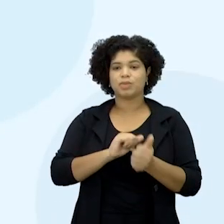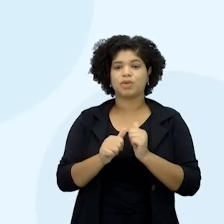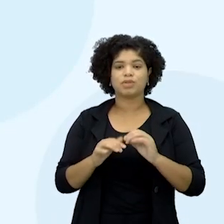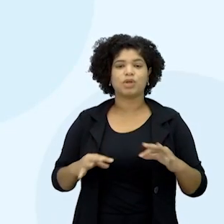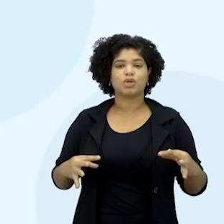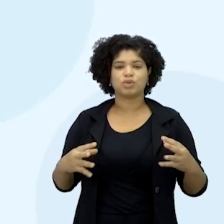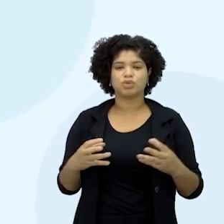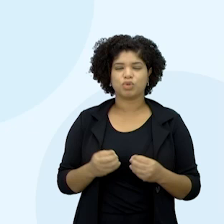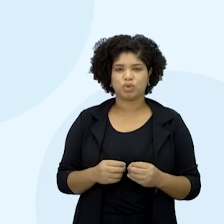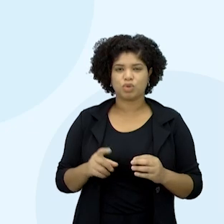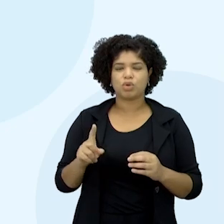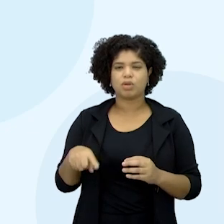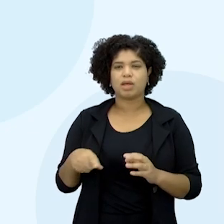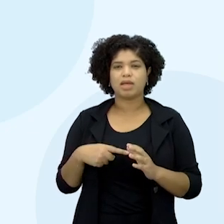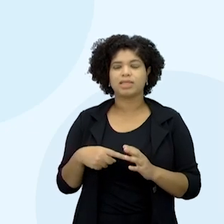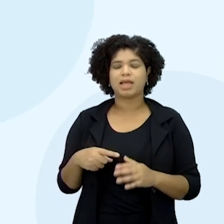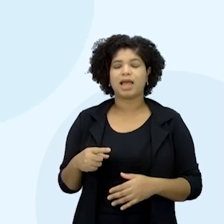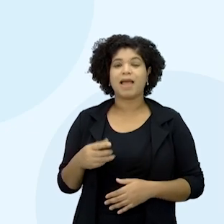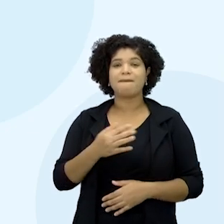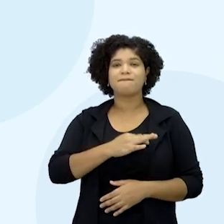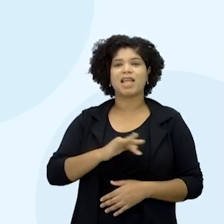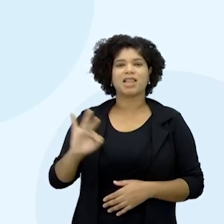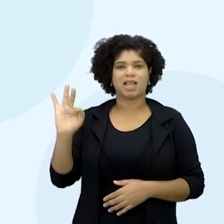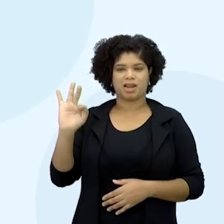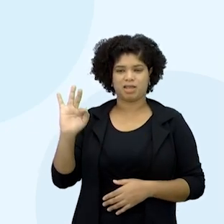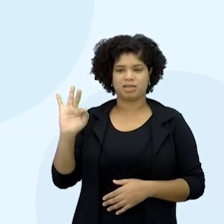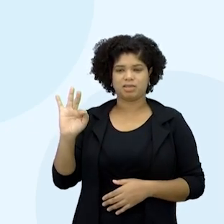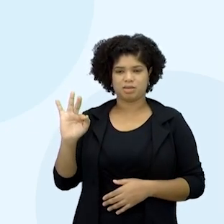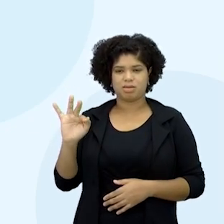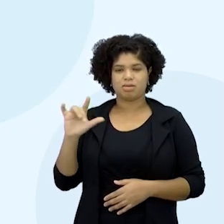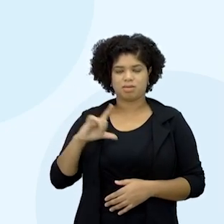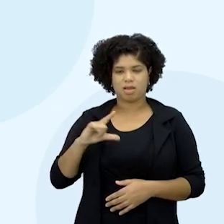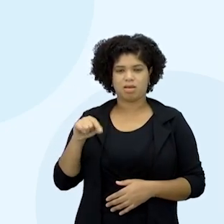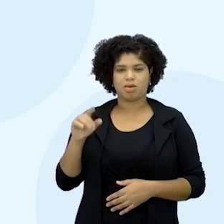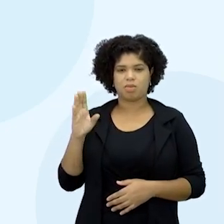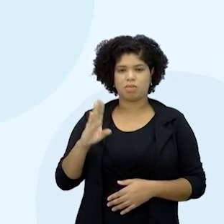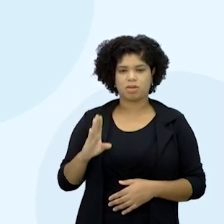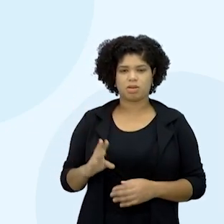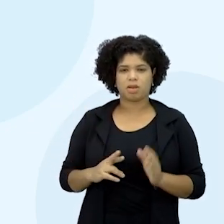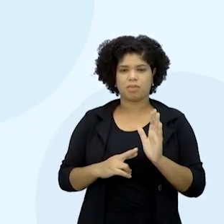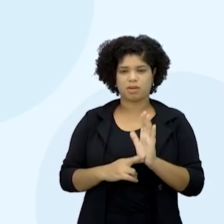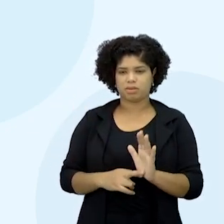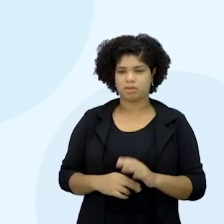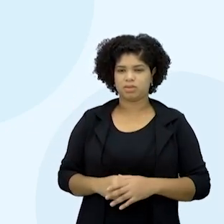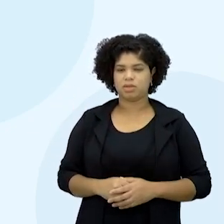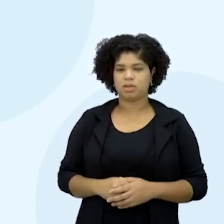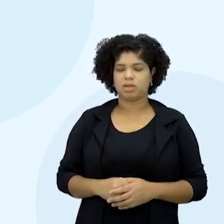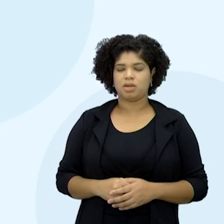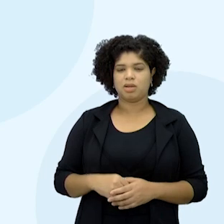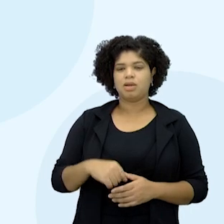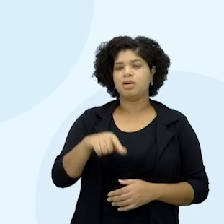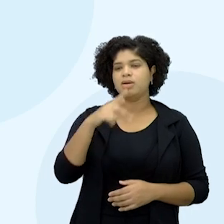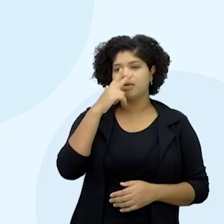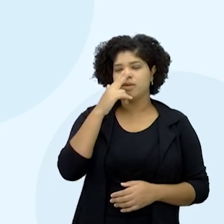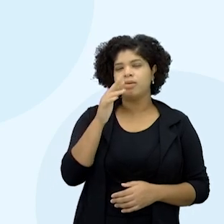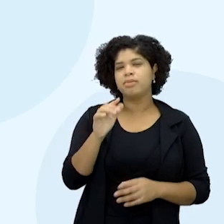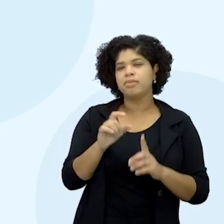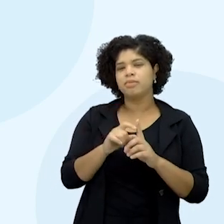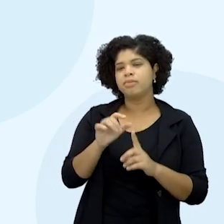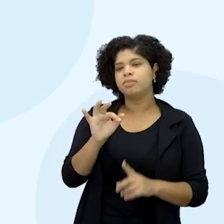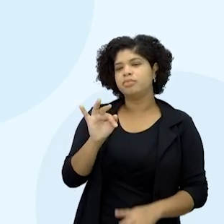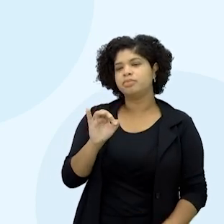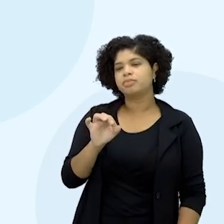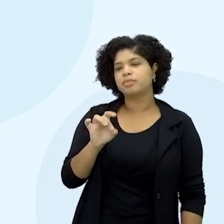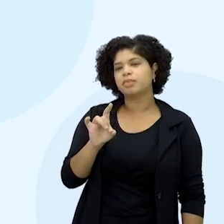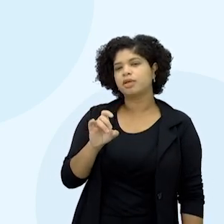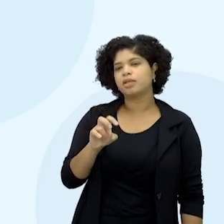uma federação representativa no Brasil. E aí, quando a gente fala de federação, você